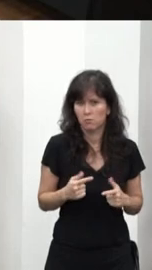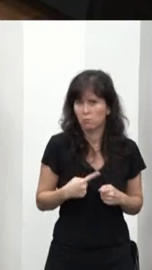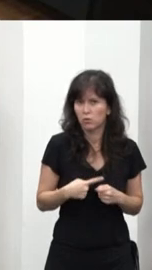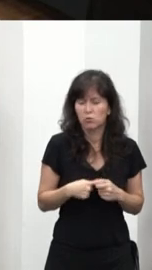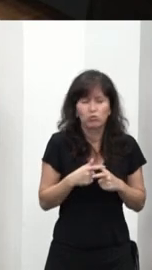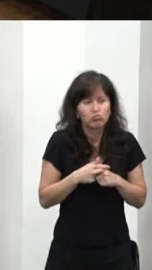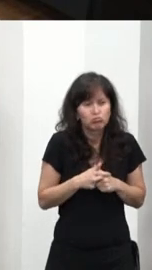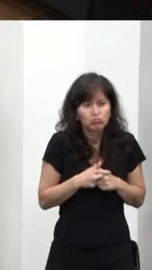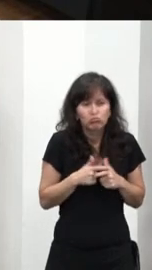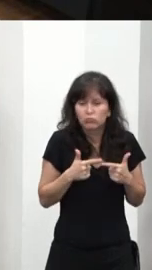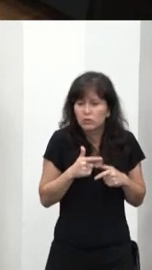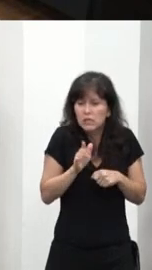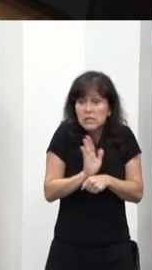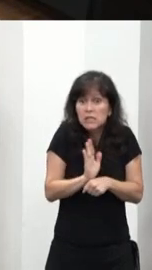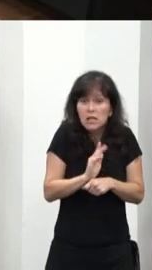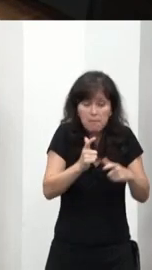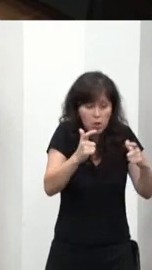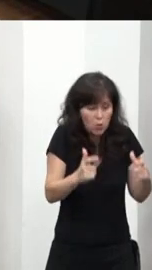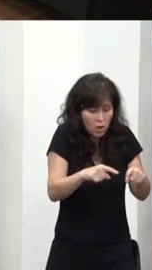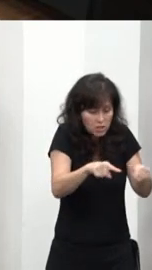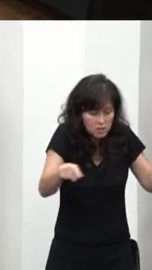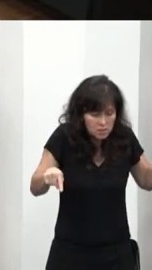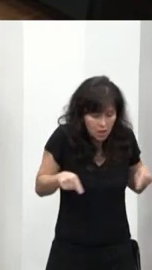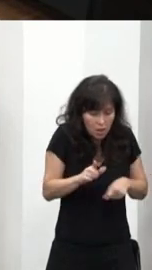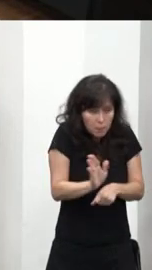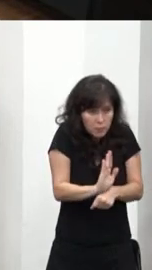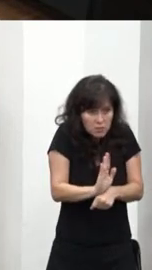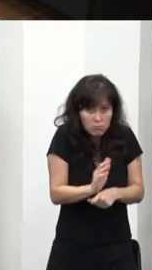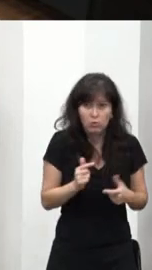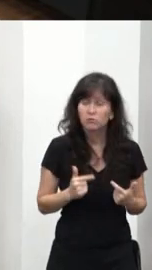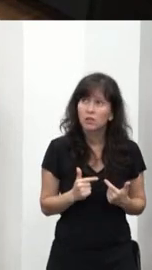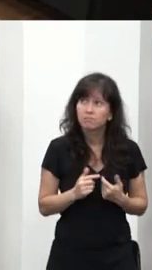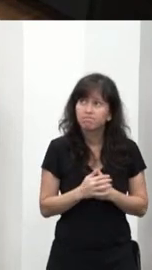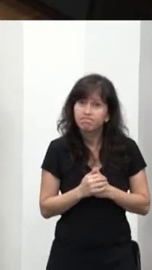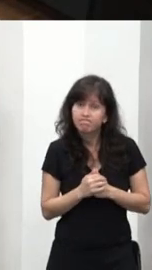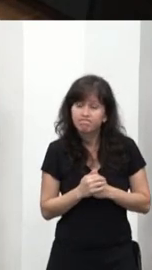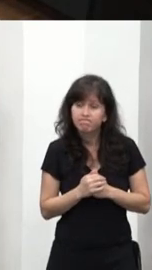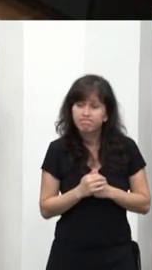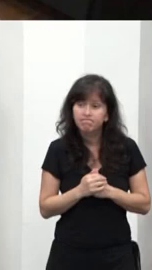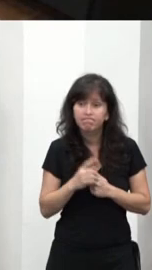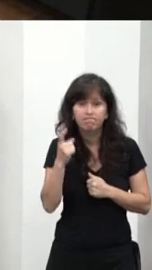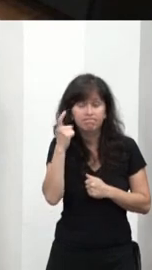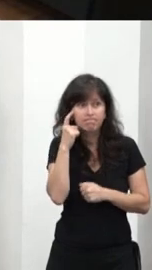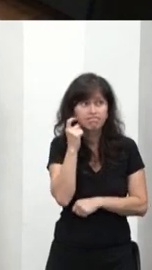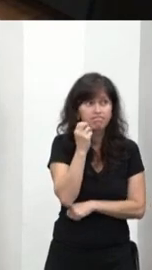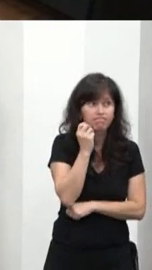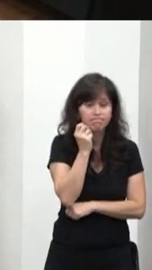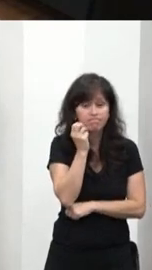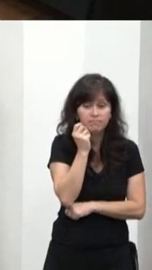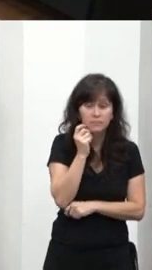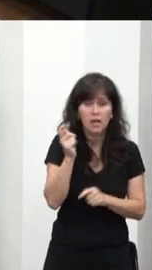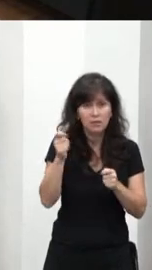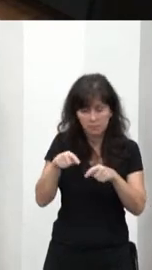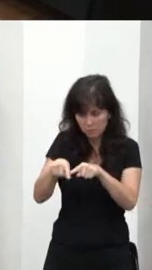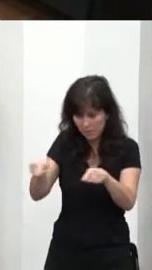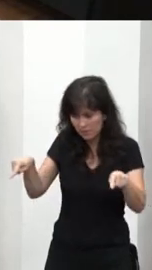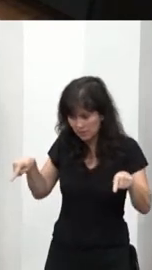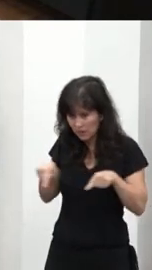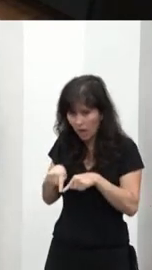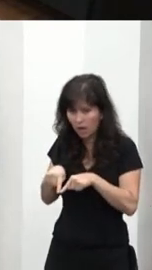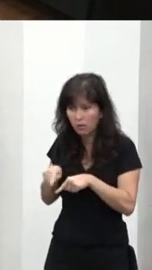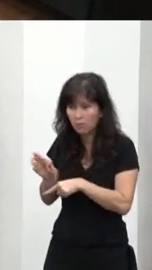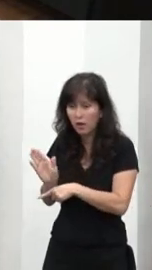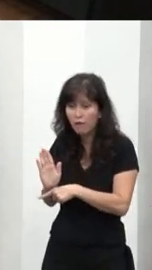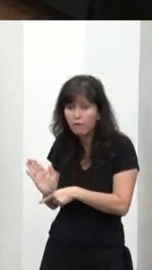mas dá para ser uma sala de de reprodução de vídeo dá não dá